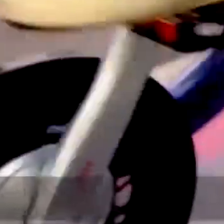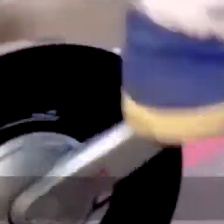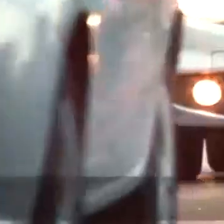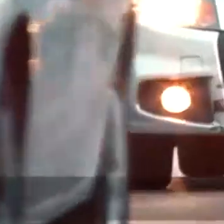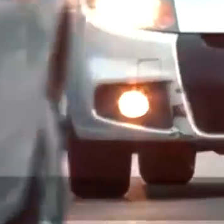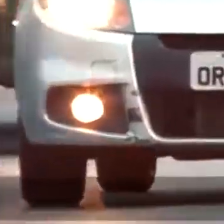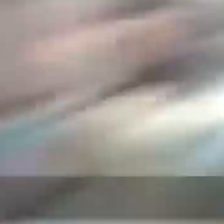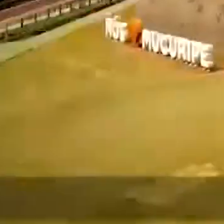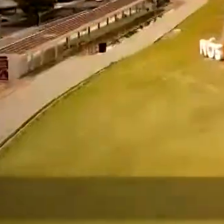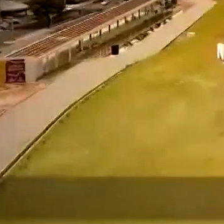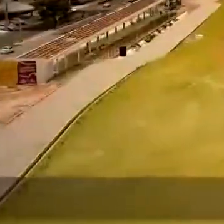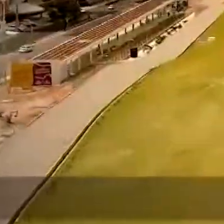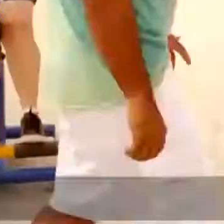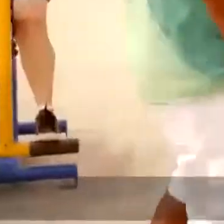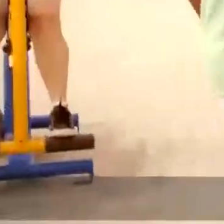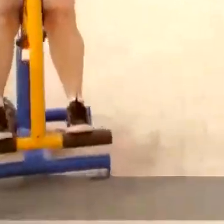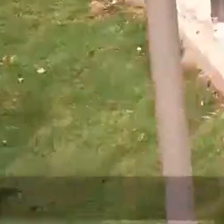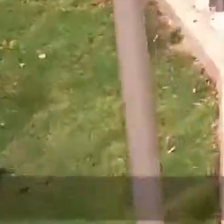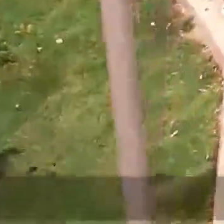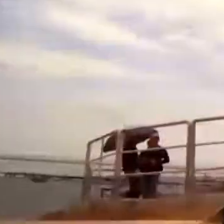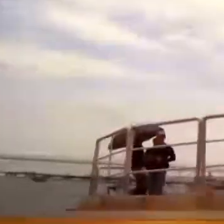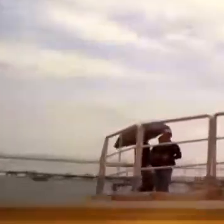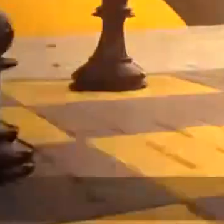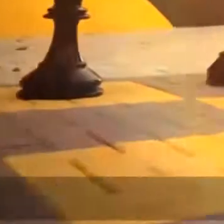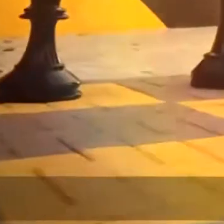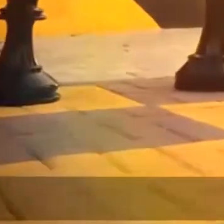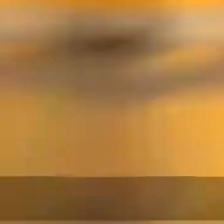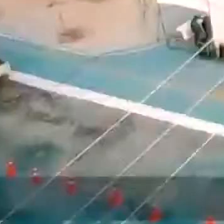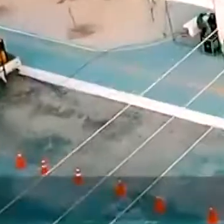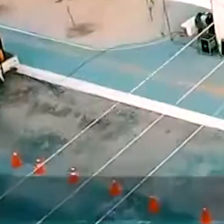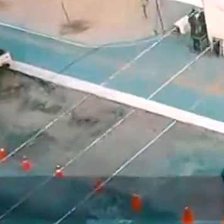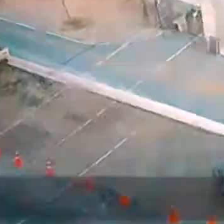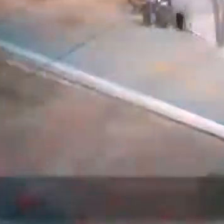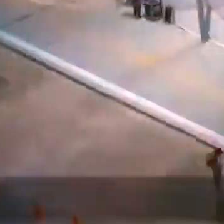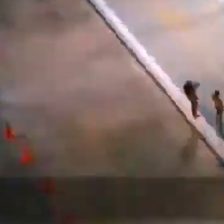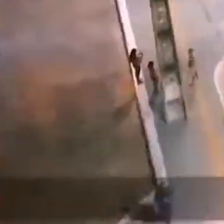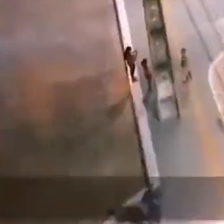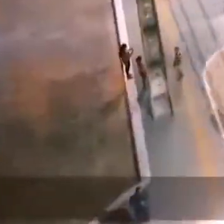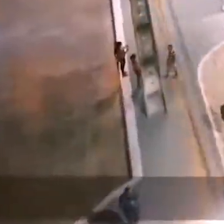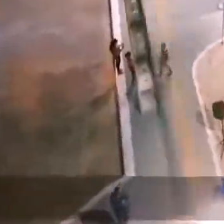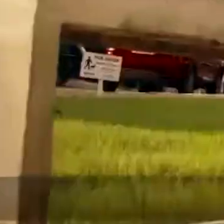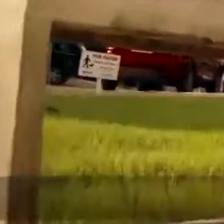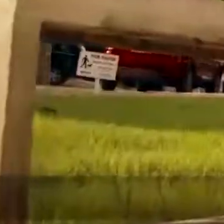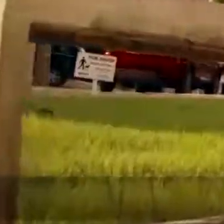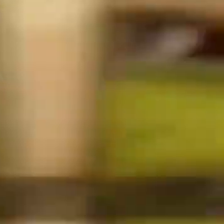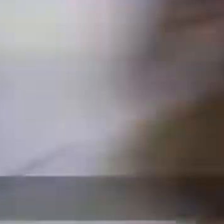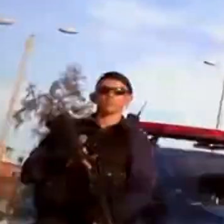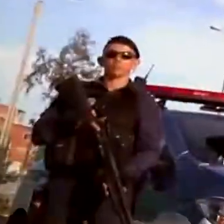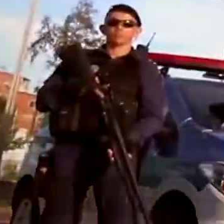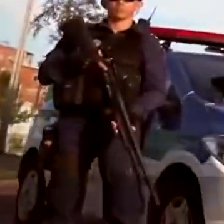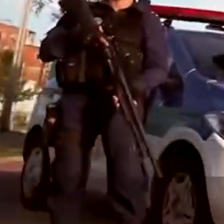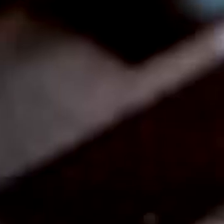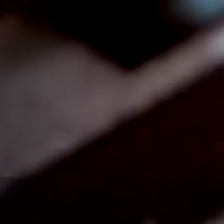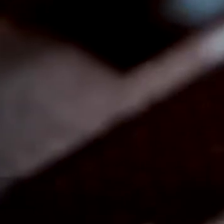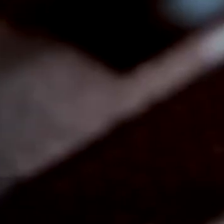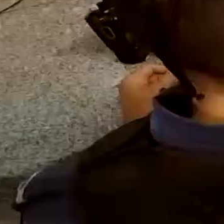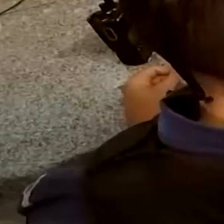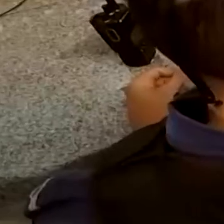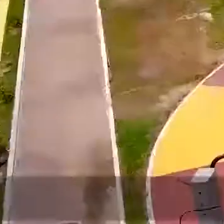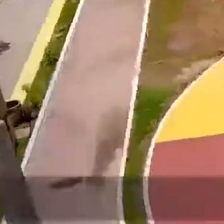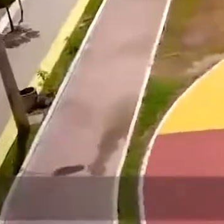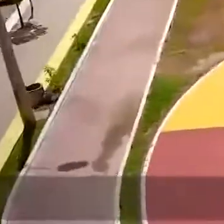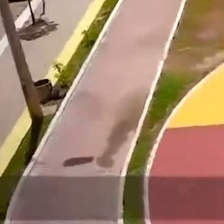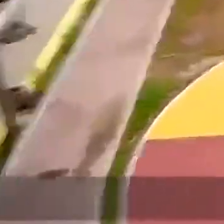Bicicleta integrada. Novo Morro Santa Terezinha. Praças da Prefeitura. Células de